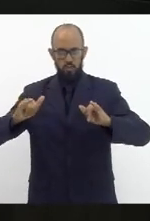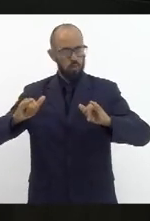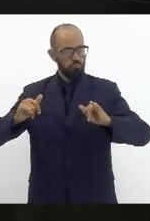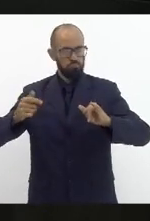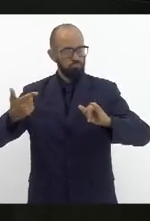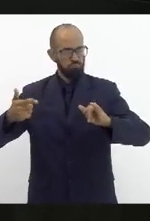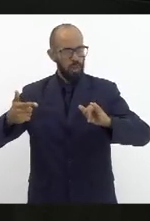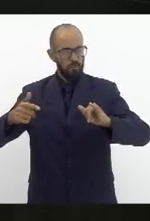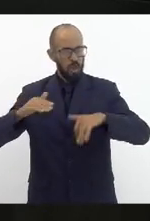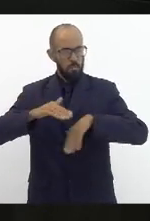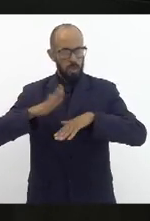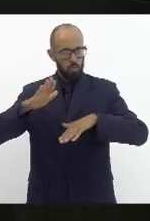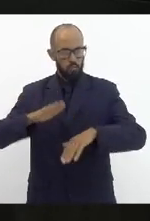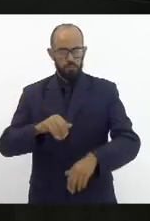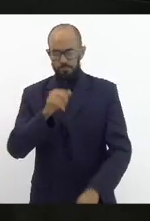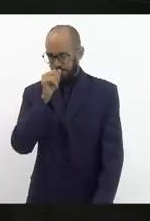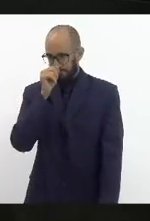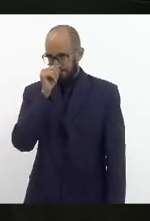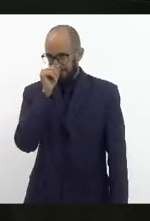aumentou.